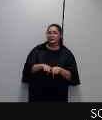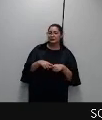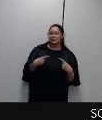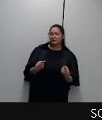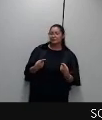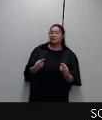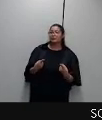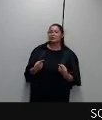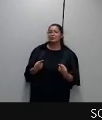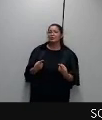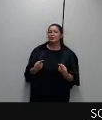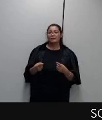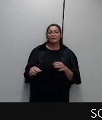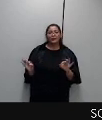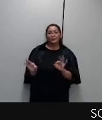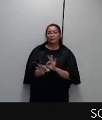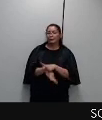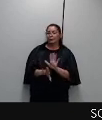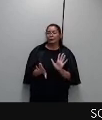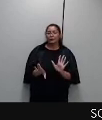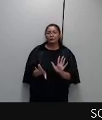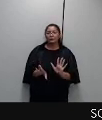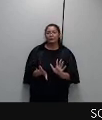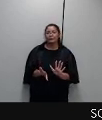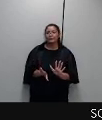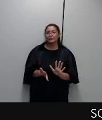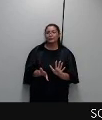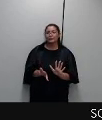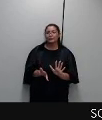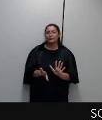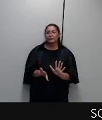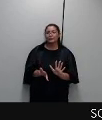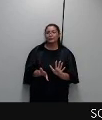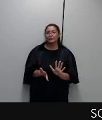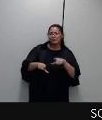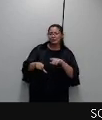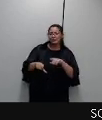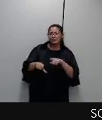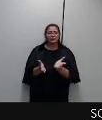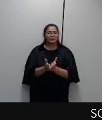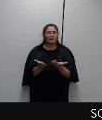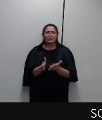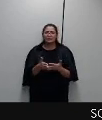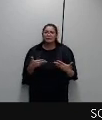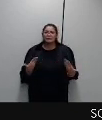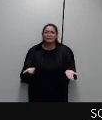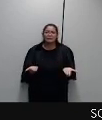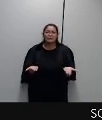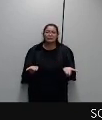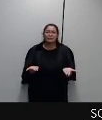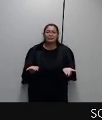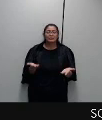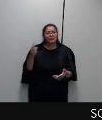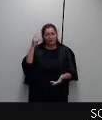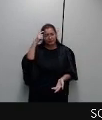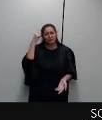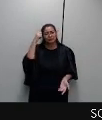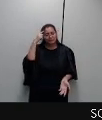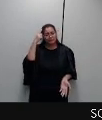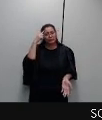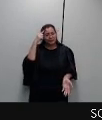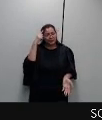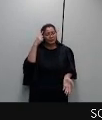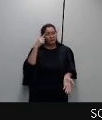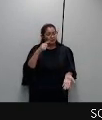invalidou olha eu e o exercício era aplicar no meu entender os impetrantes aquilo ciência de que essa autorização